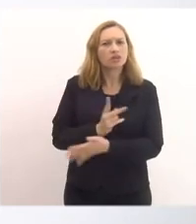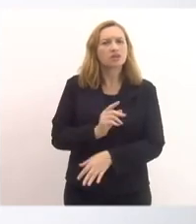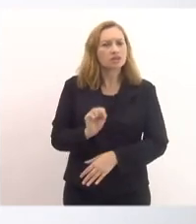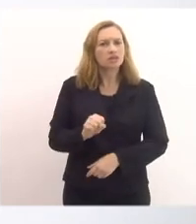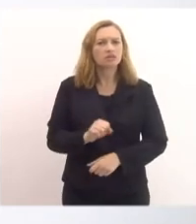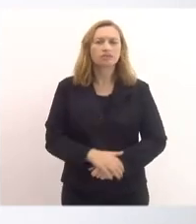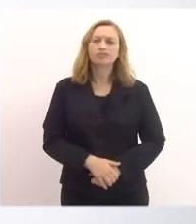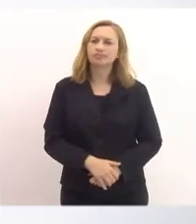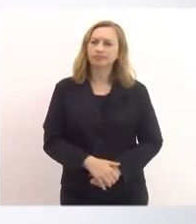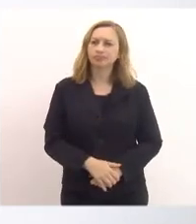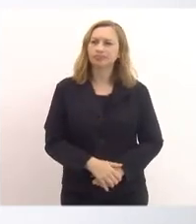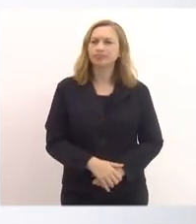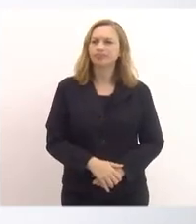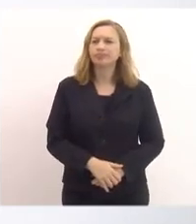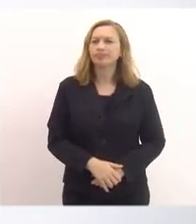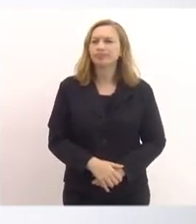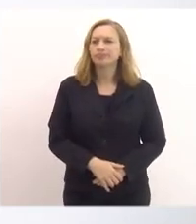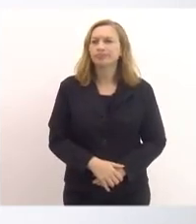Tá?